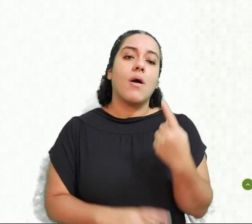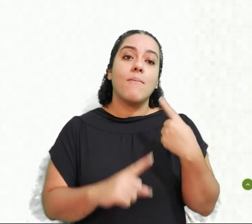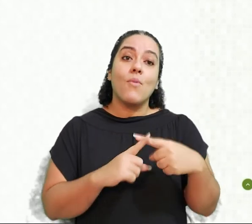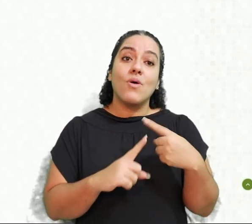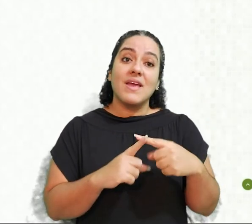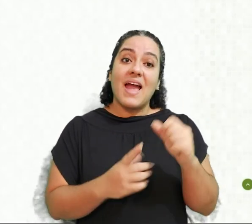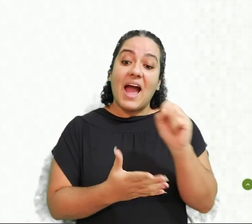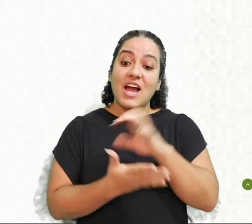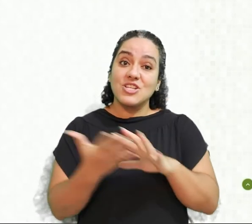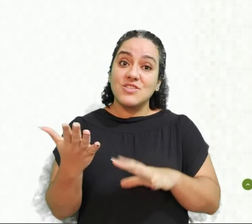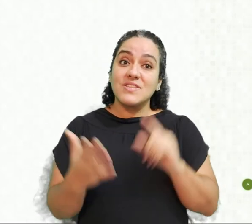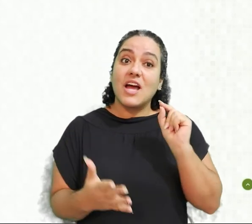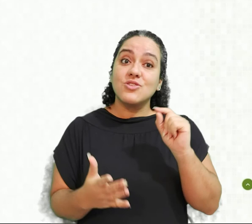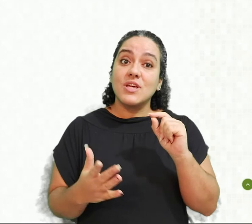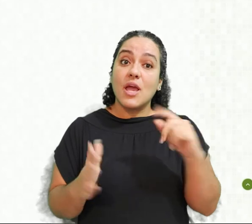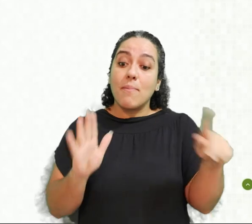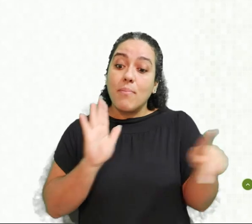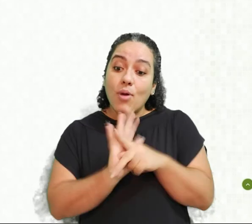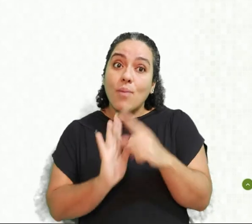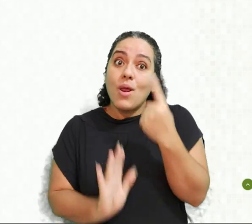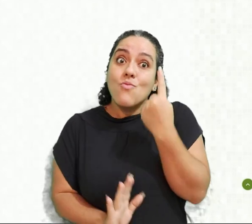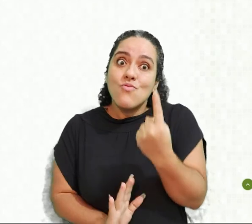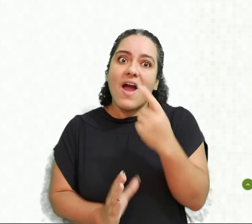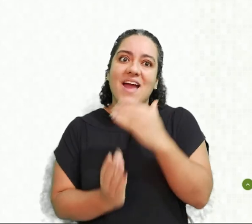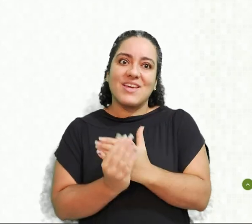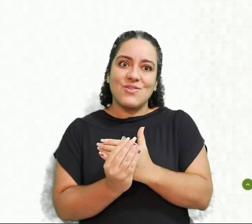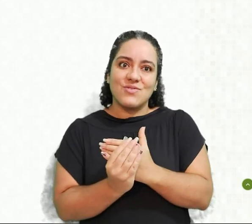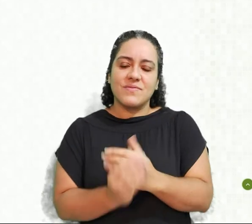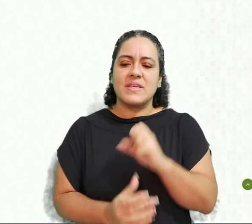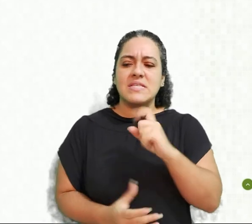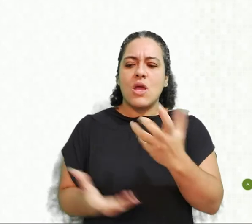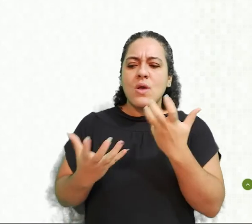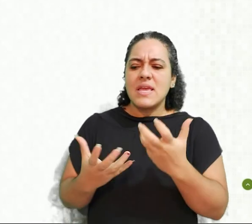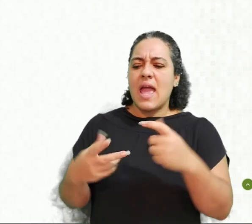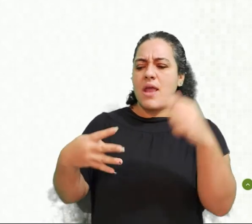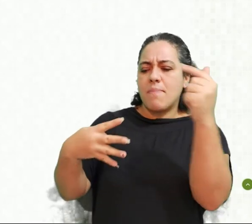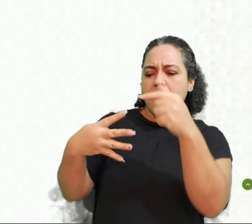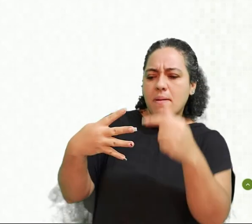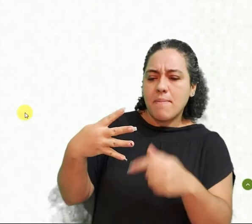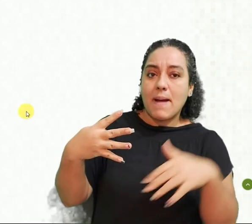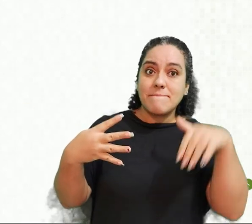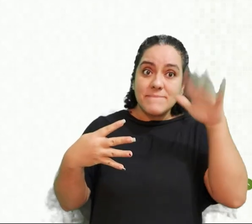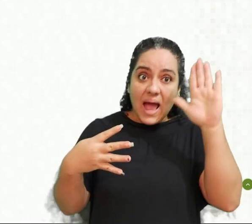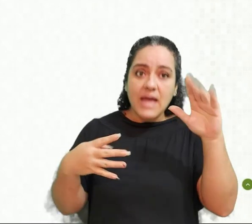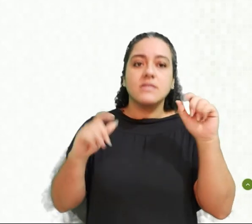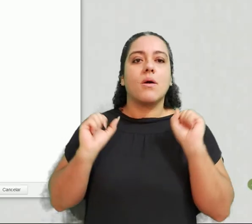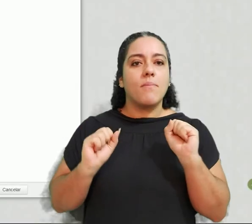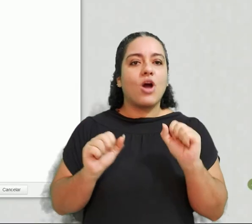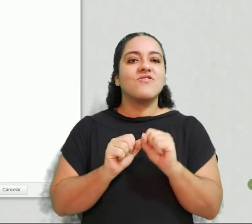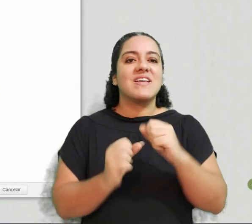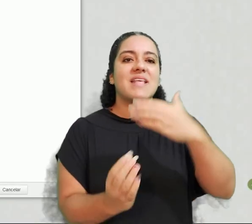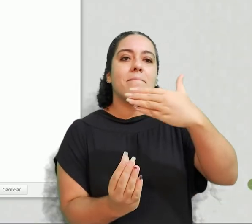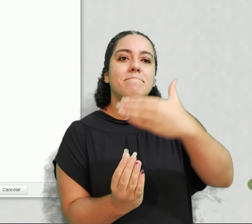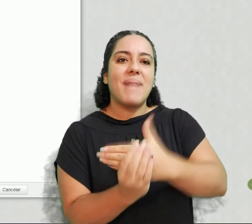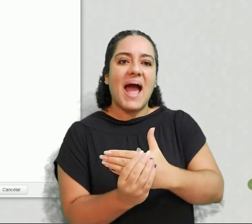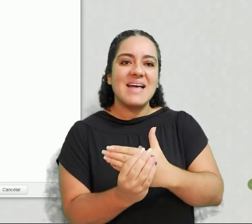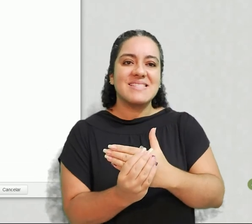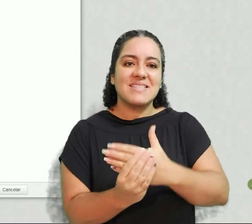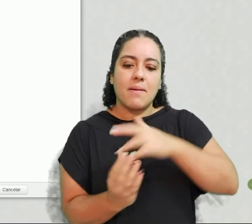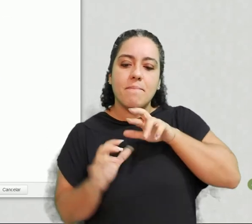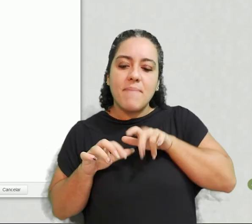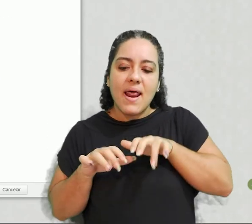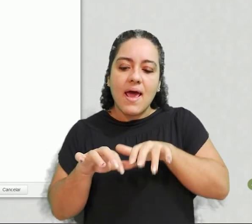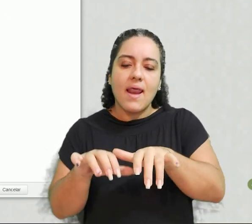porque a atividade é de envio de um arquivo Tá certo quando você quiser enviar mais arquivos lembre-se que você pode fazer uma pasta